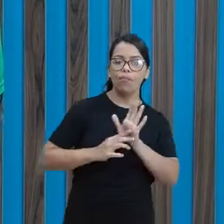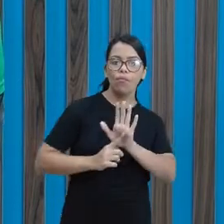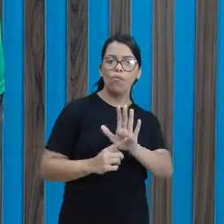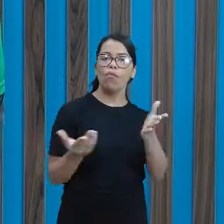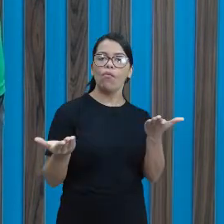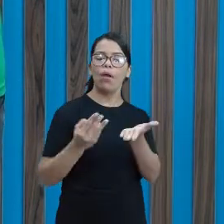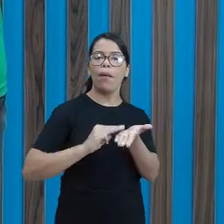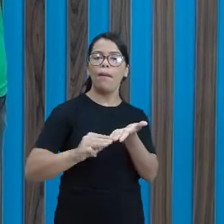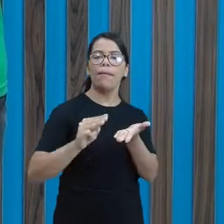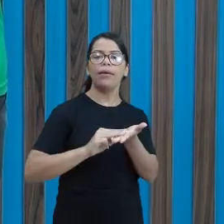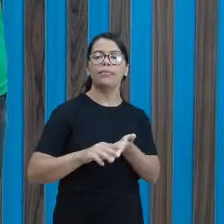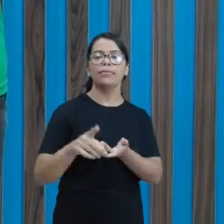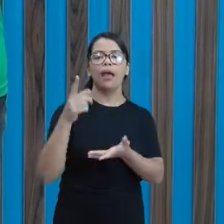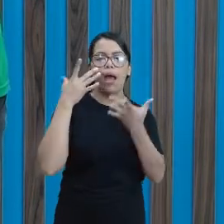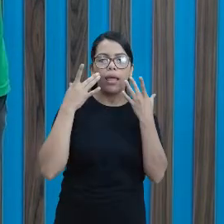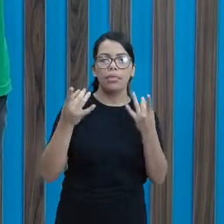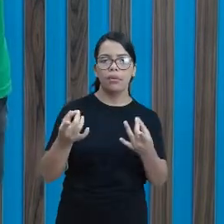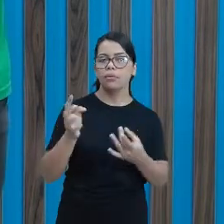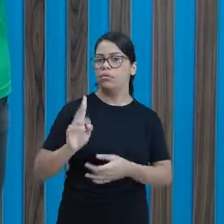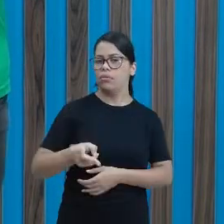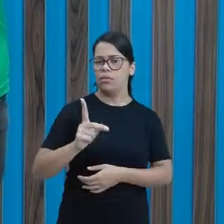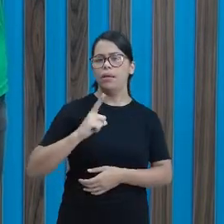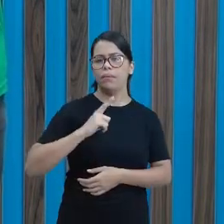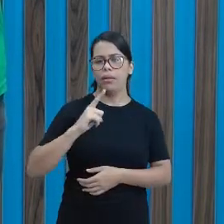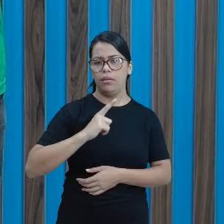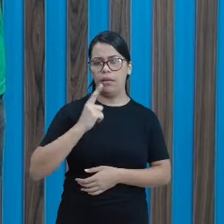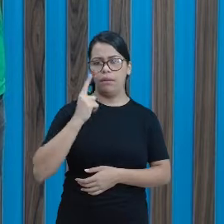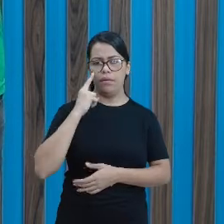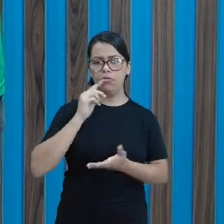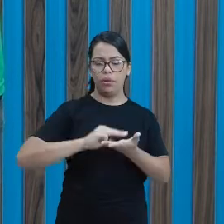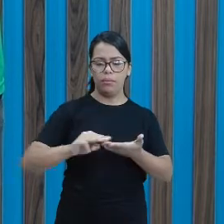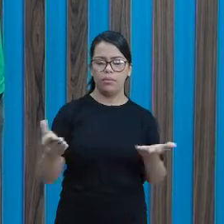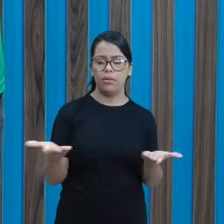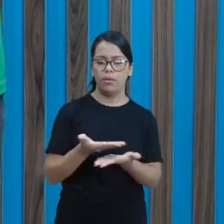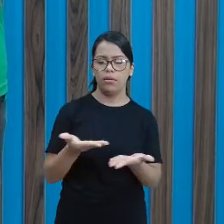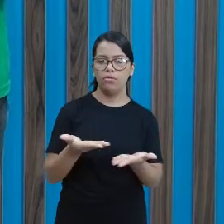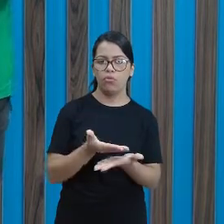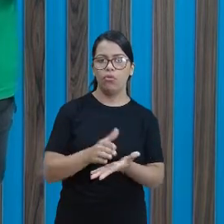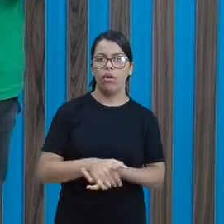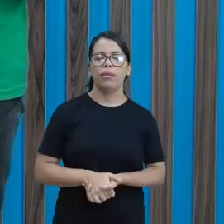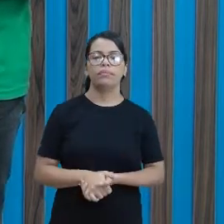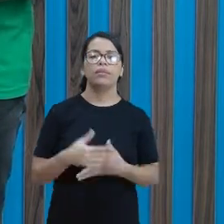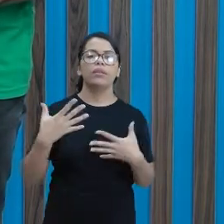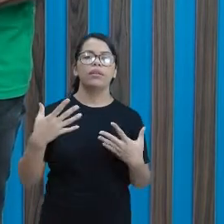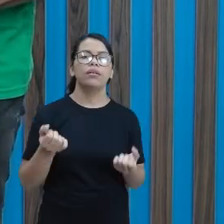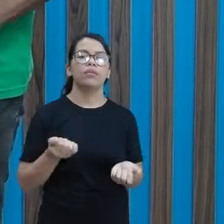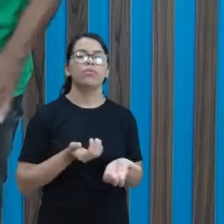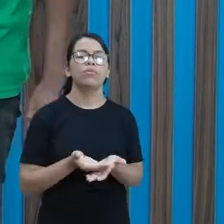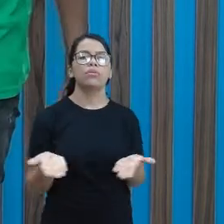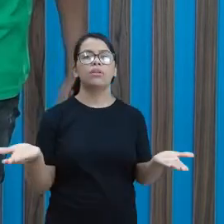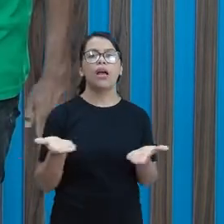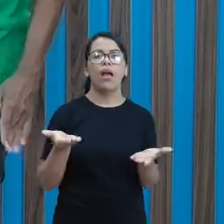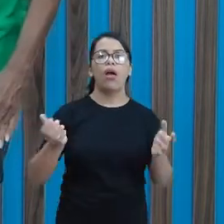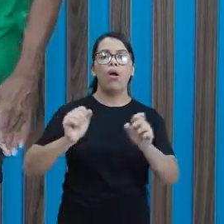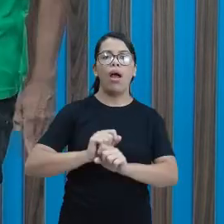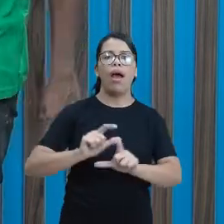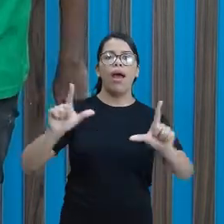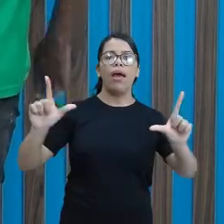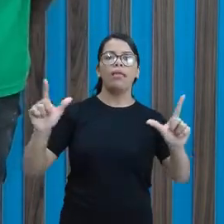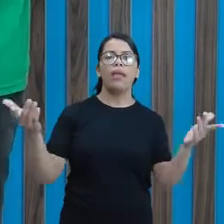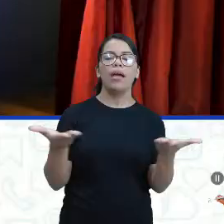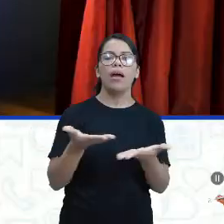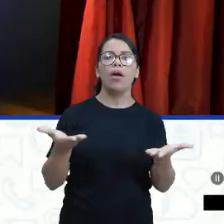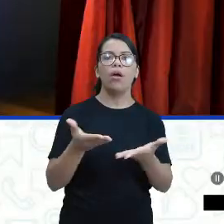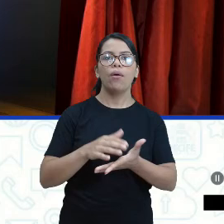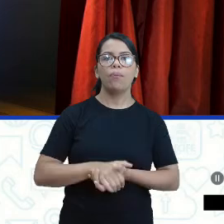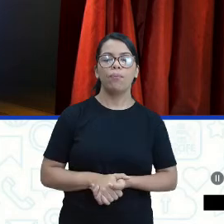Se liga que toda aula tem uma mensagem. Te liga nessa mensagem aqui. Te liga nessa mensagem. Vamos lá. Abre a tela aí, produção, para eles verem essa mensagem aqui.